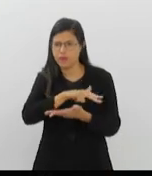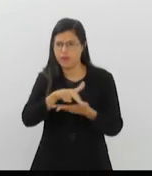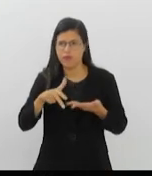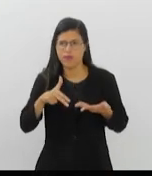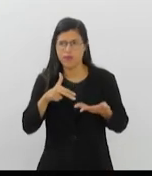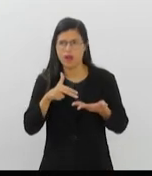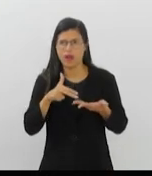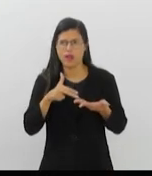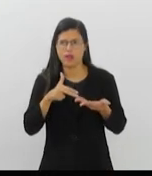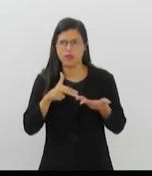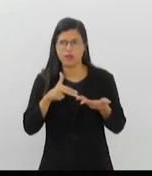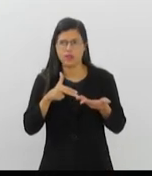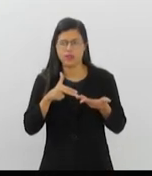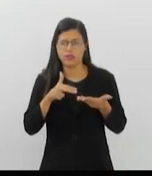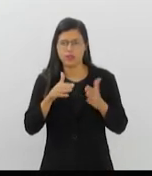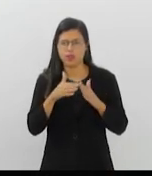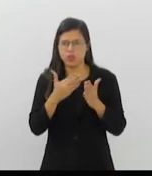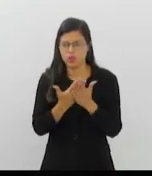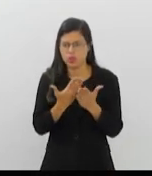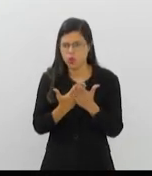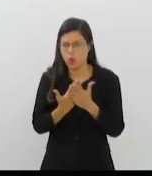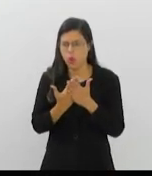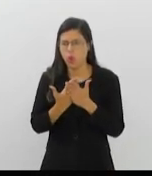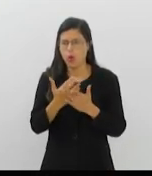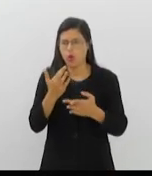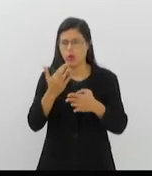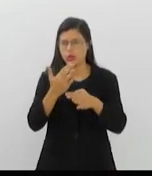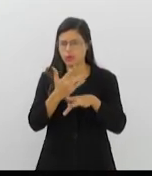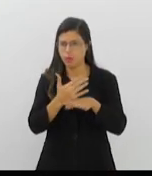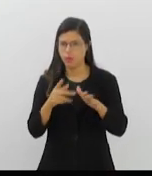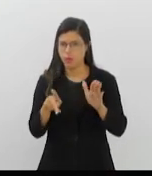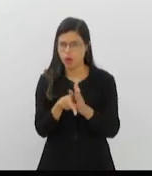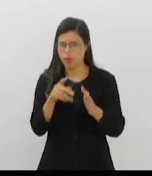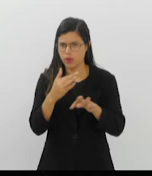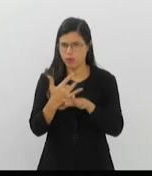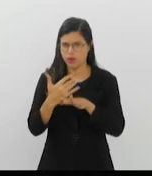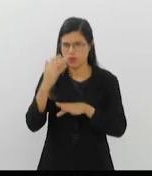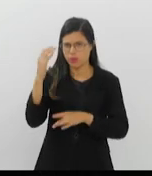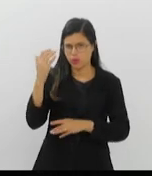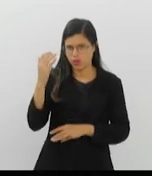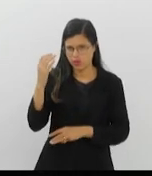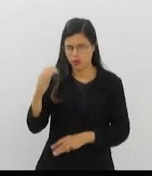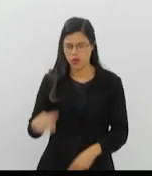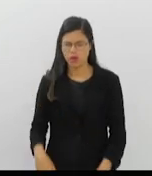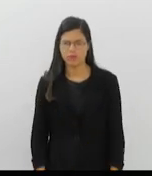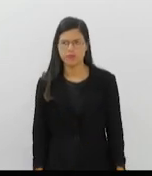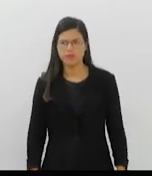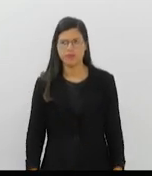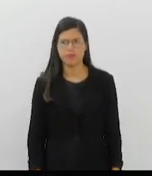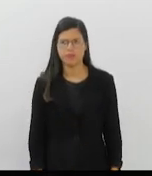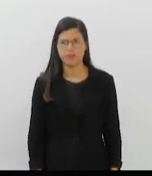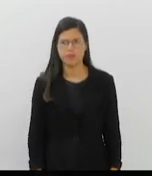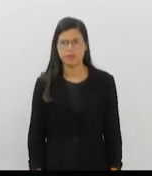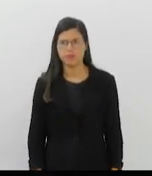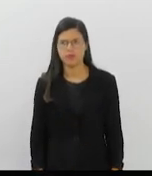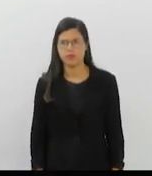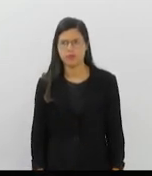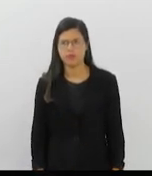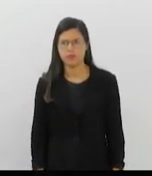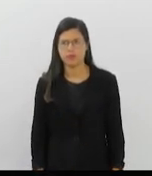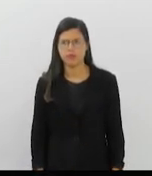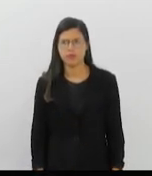felisberta todas escolas municipais do município de Niterói